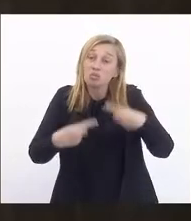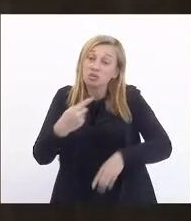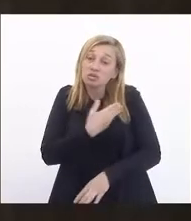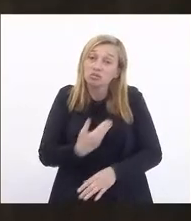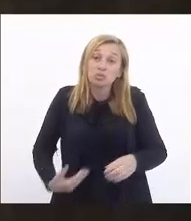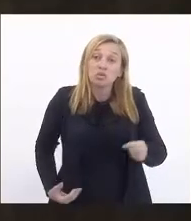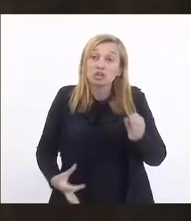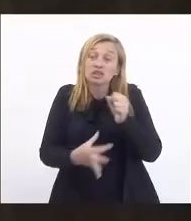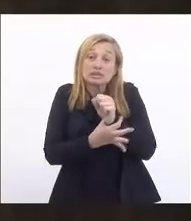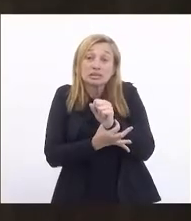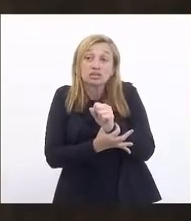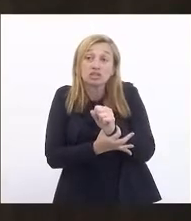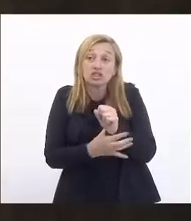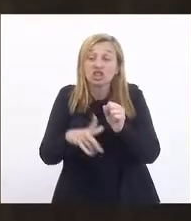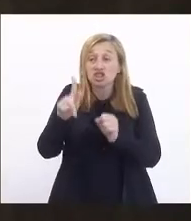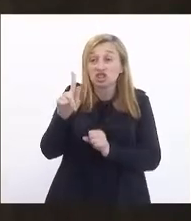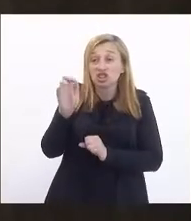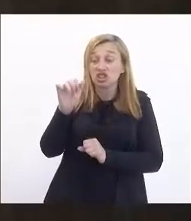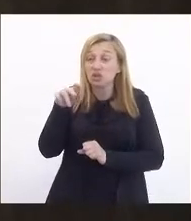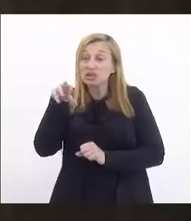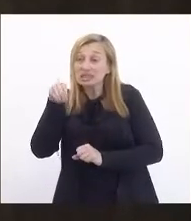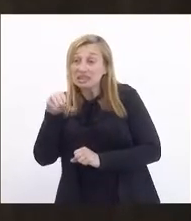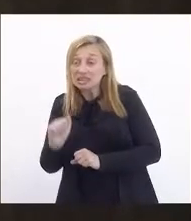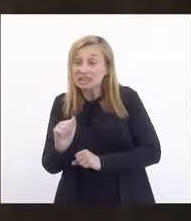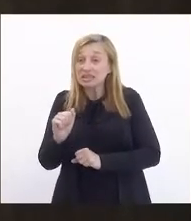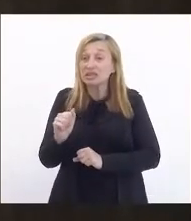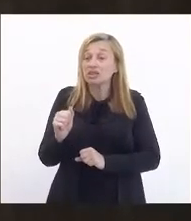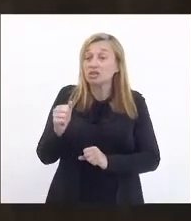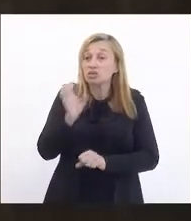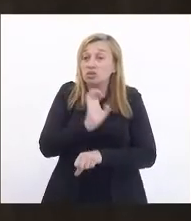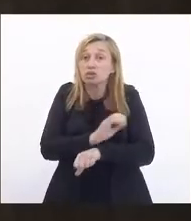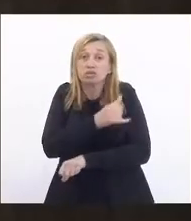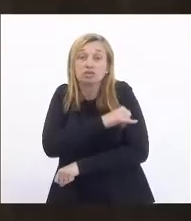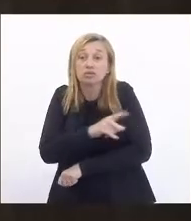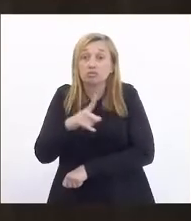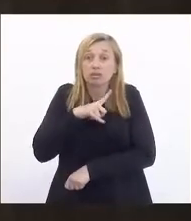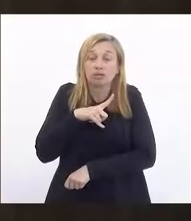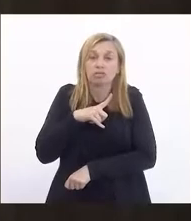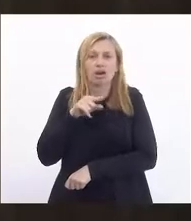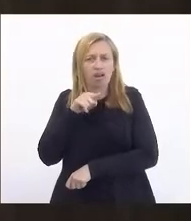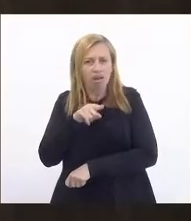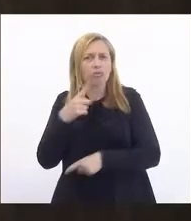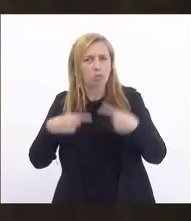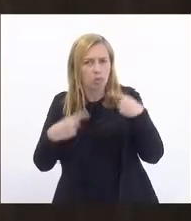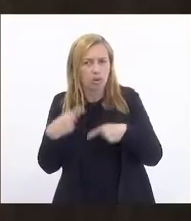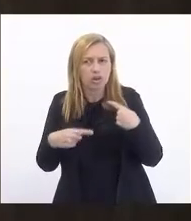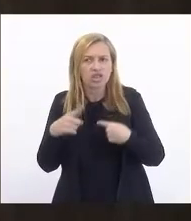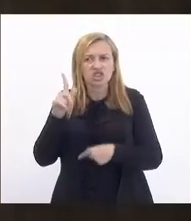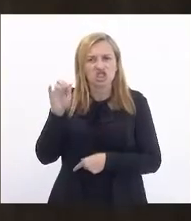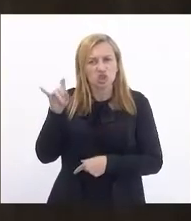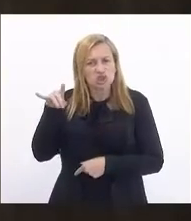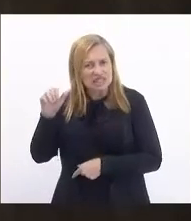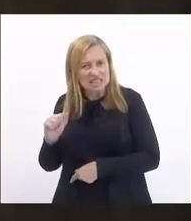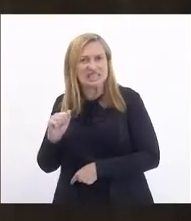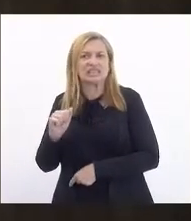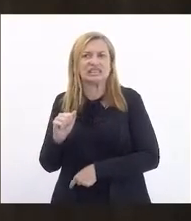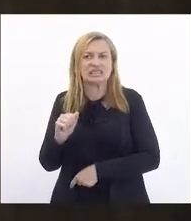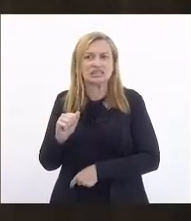segurança genocida que temos no estado do Rio de Janeiro essa política pública genocida